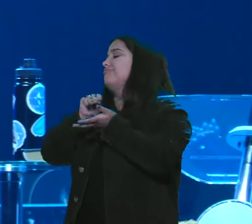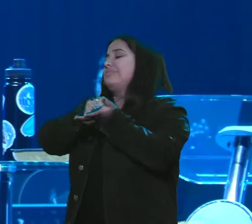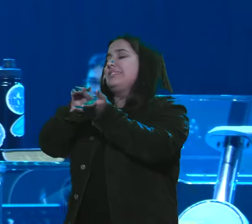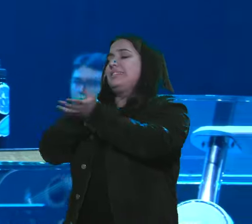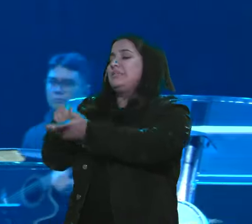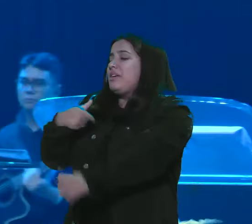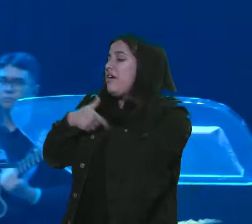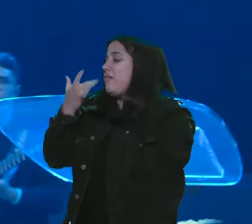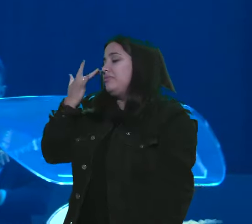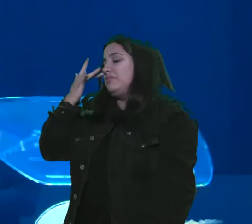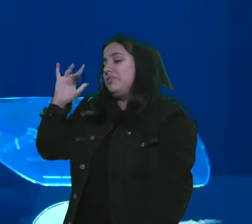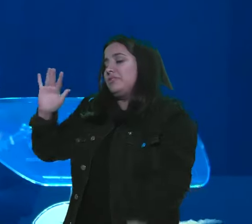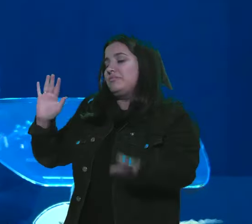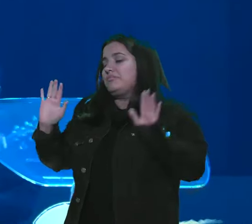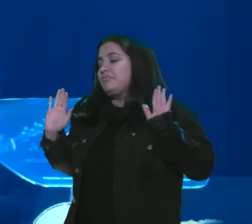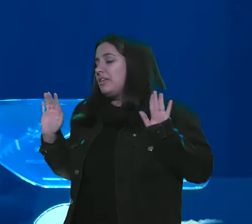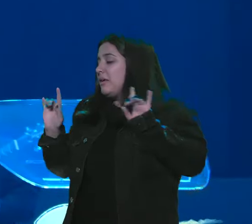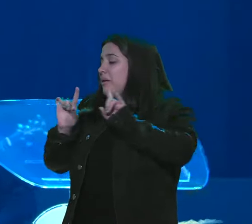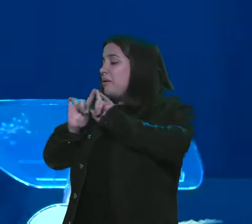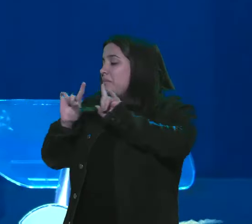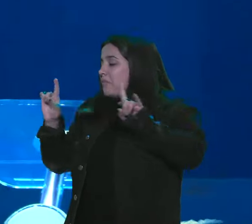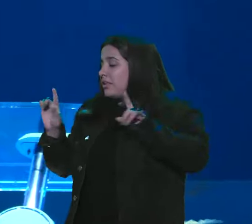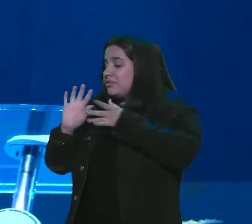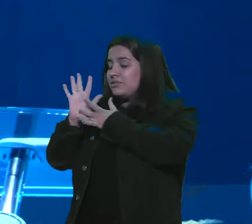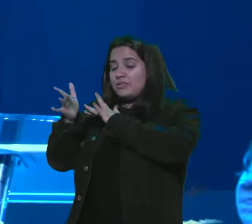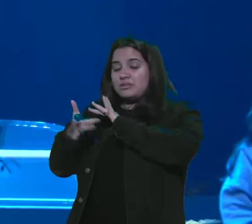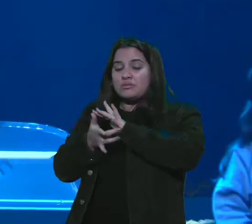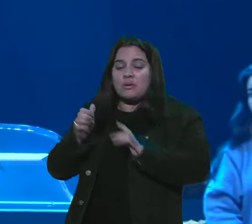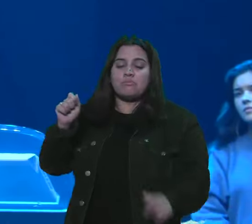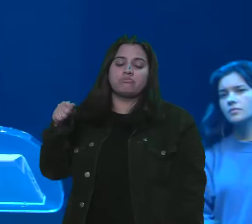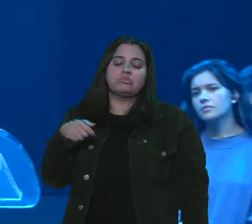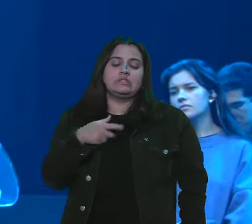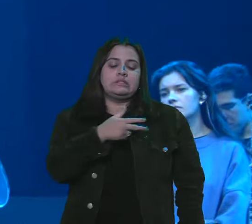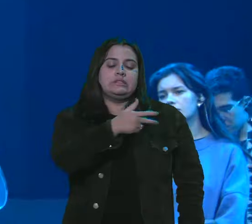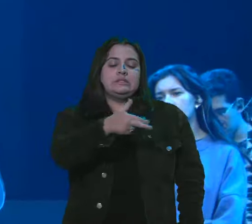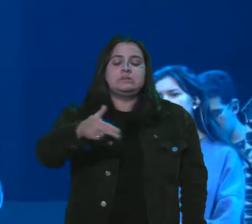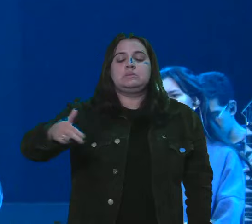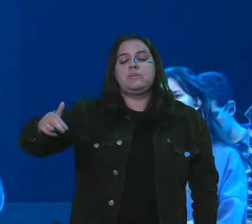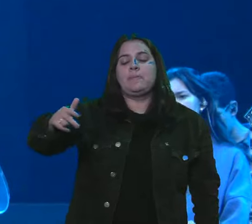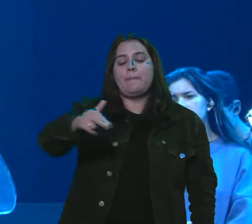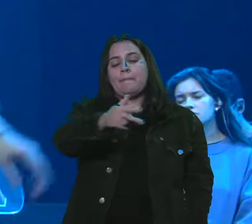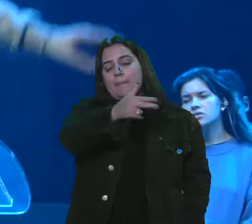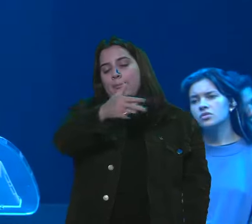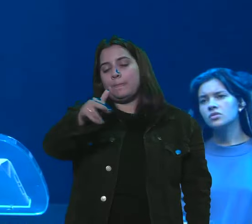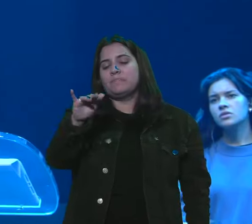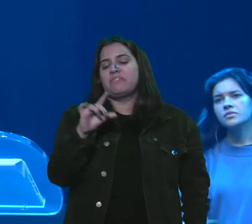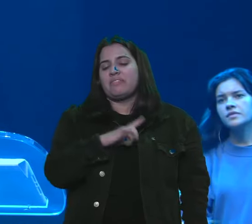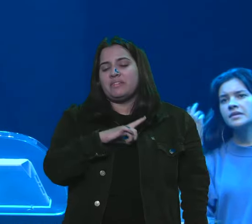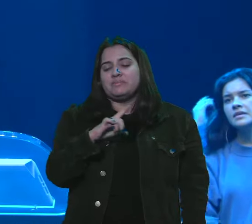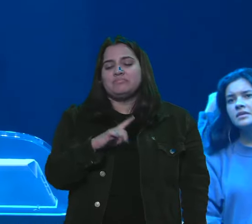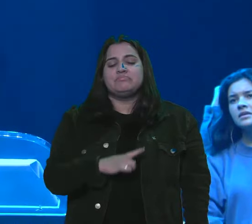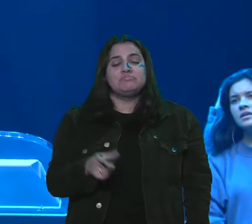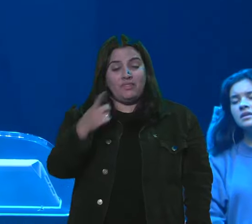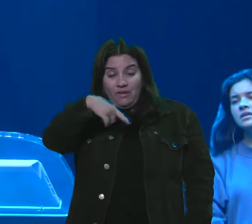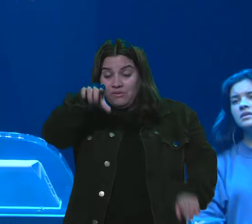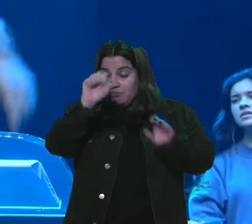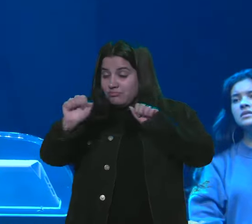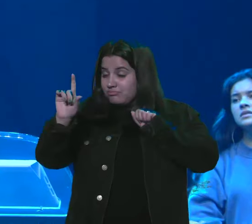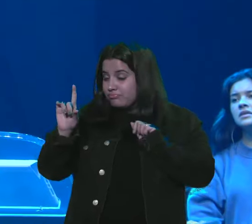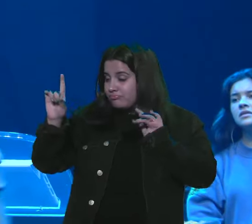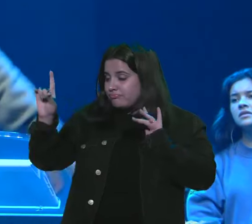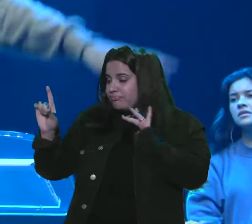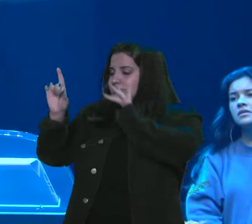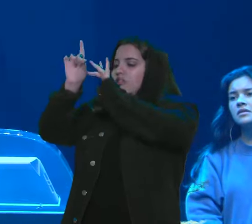não sei, mas Jesus está passeando neste lugar. E você pode encostar nele